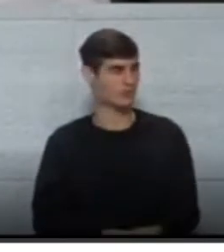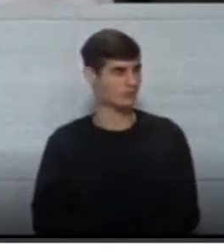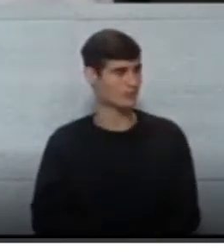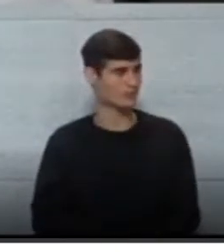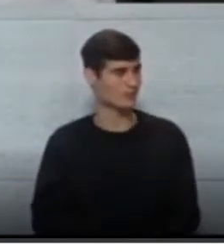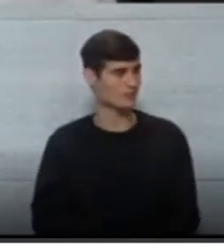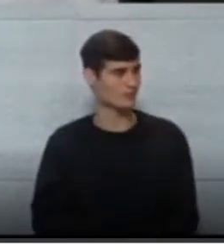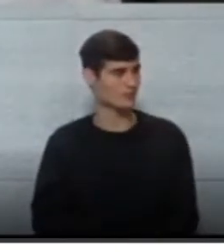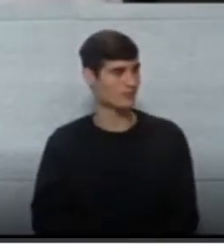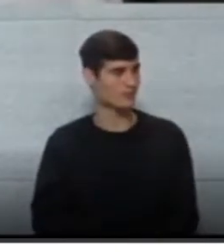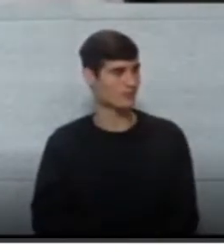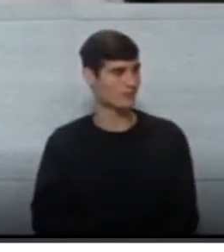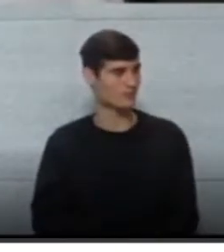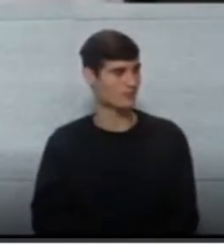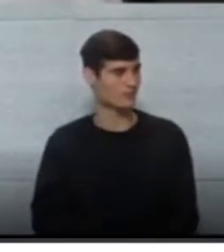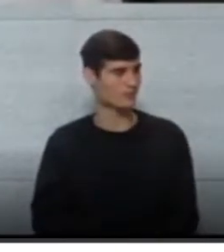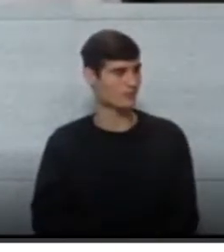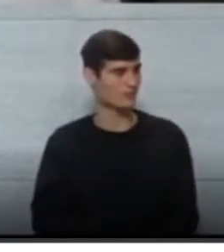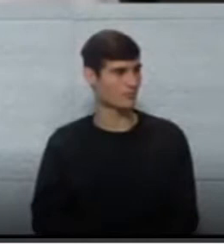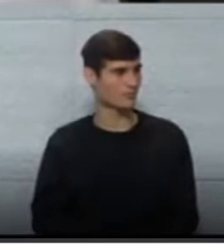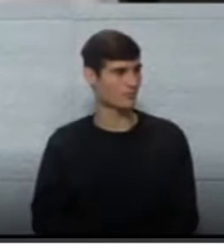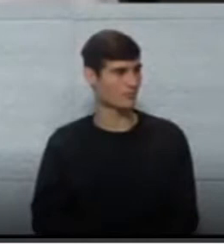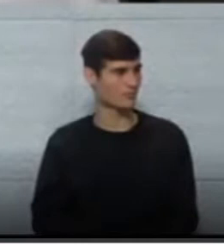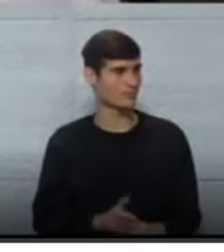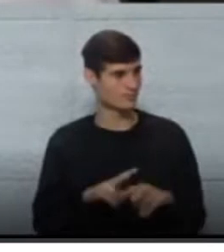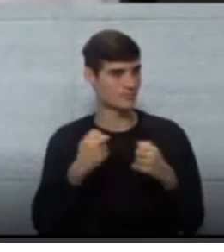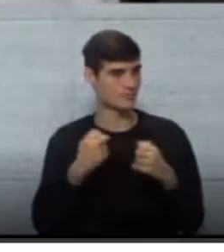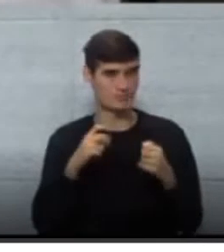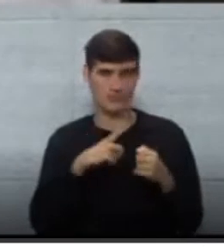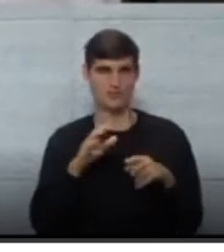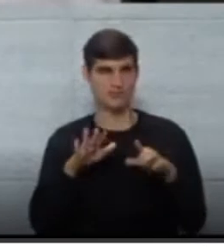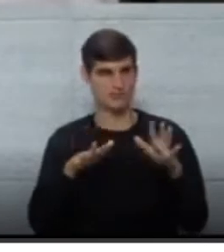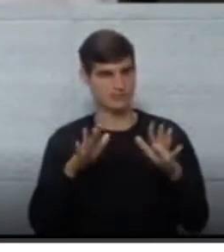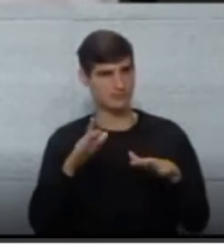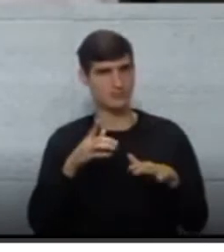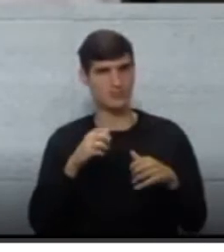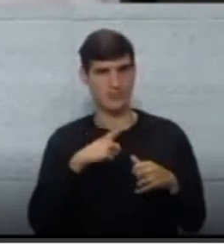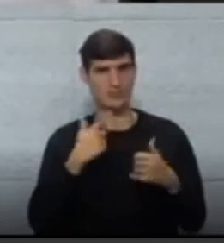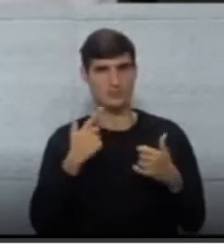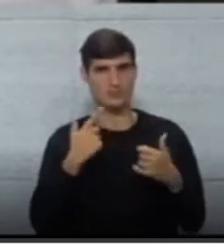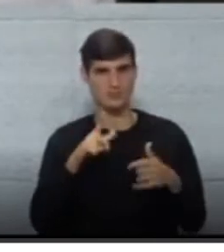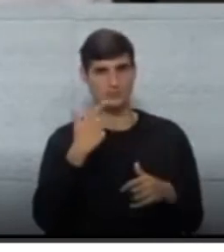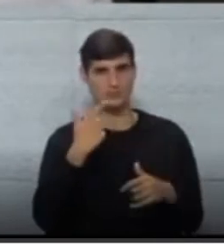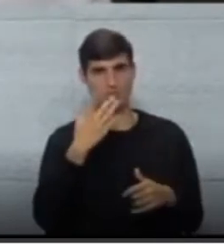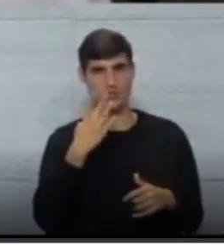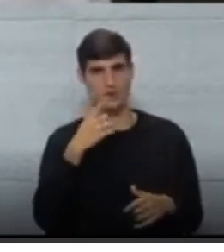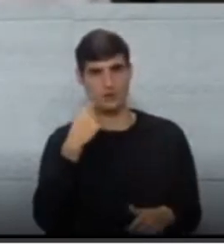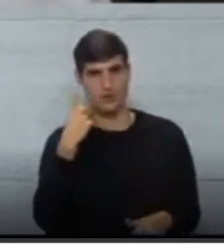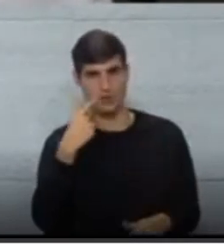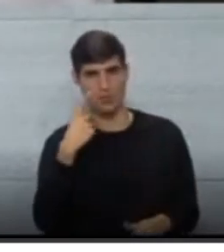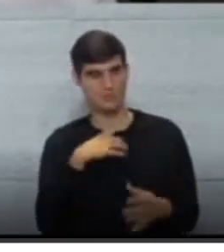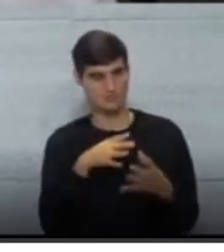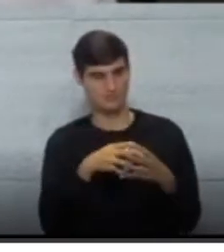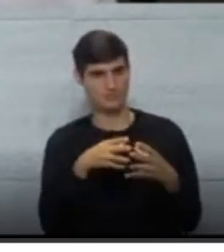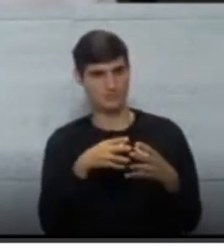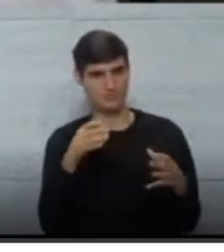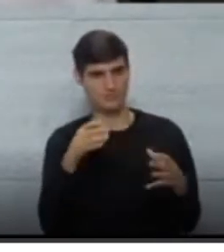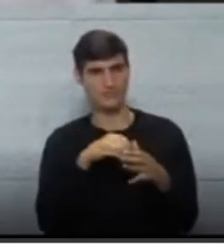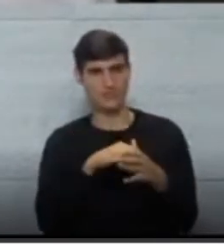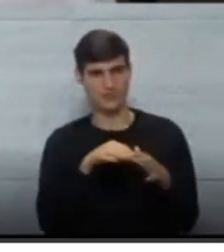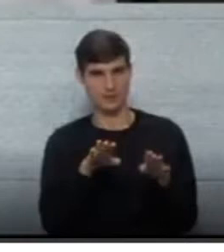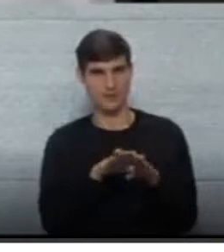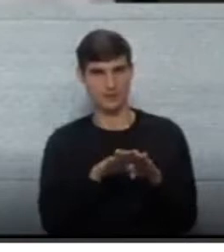Esse meio tem que ficar crescendo aí também por em torno de 24 horas, para ter um bom crescimento, a gente poder ver